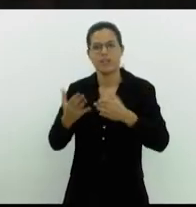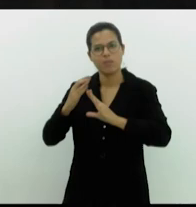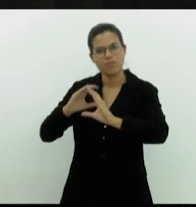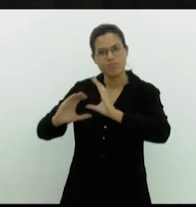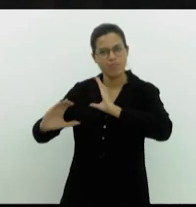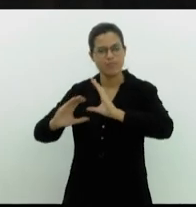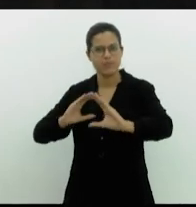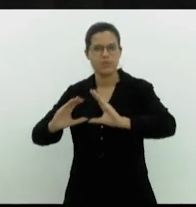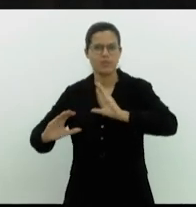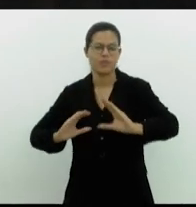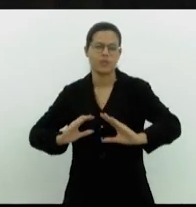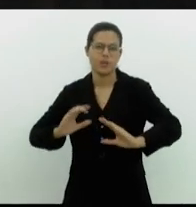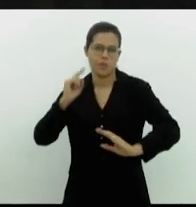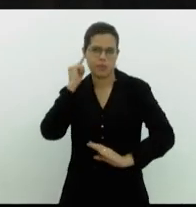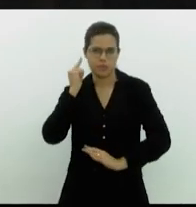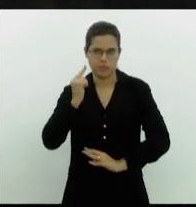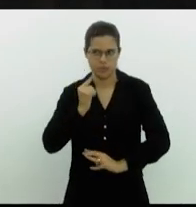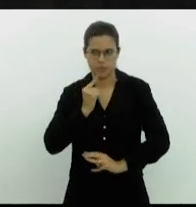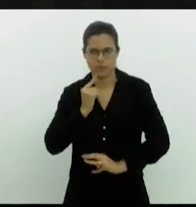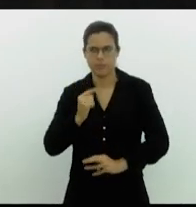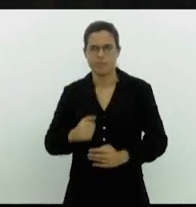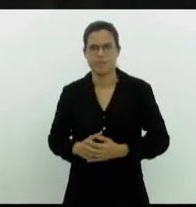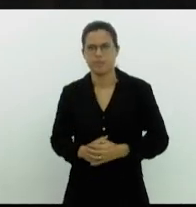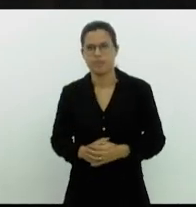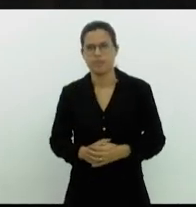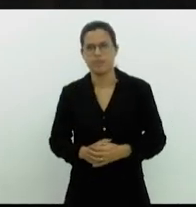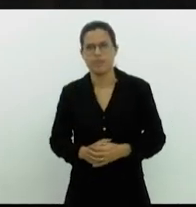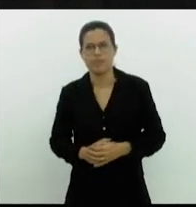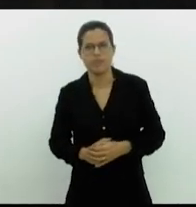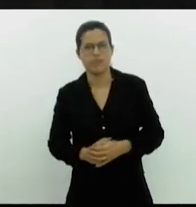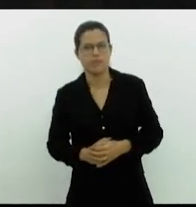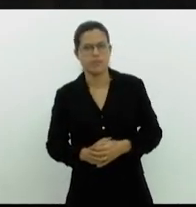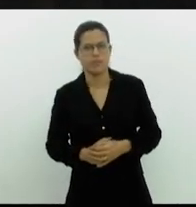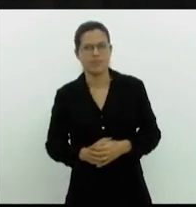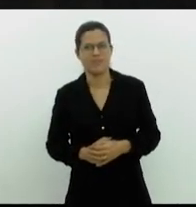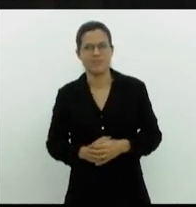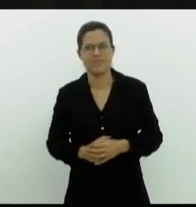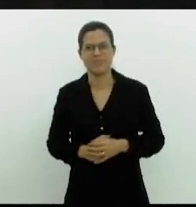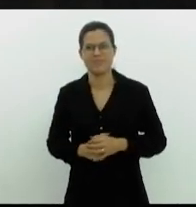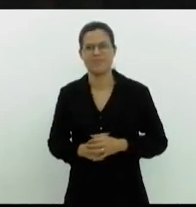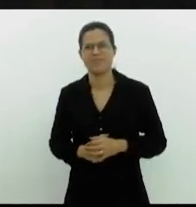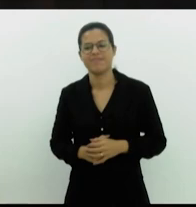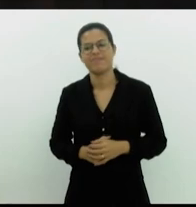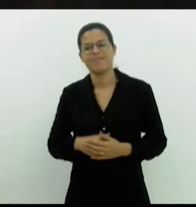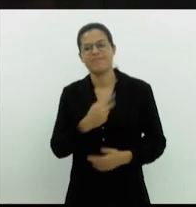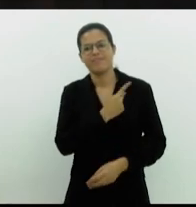deficientes auditivos. Senhor presidente, vou voltar ao tema,